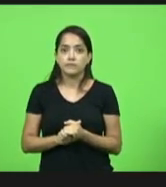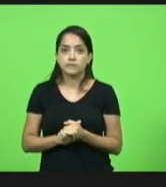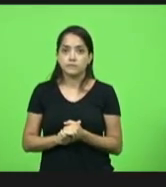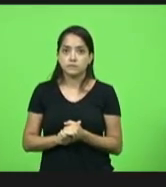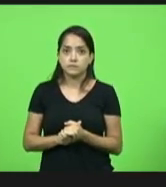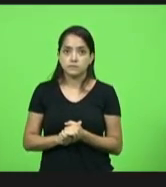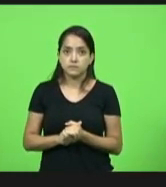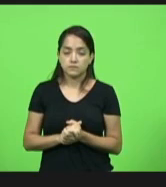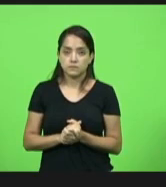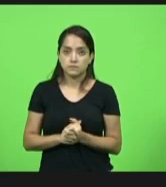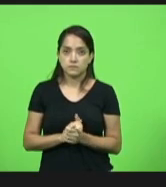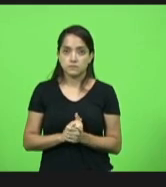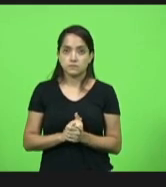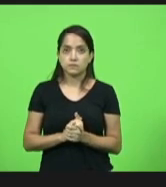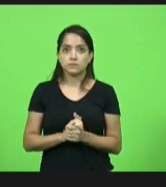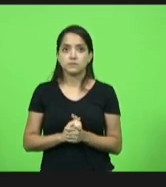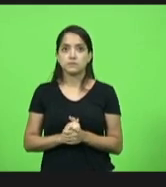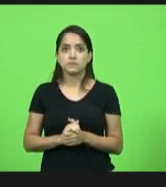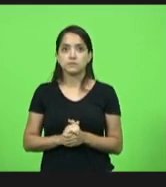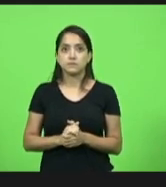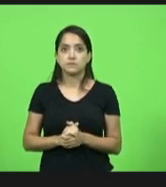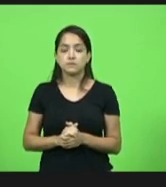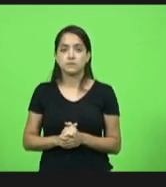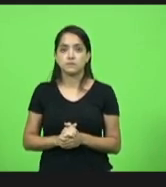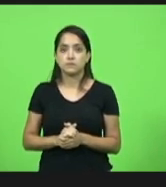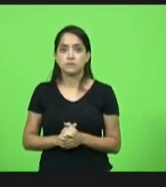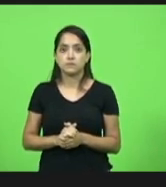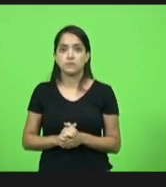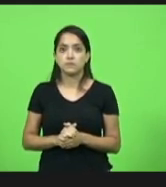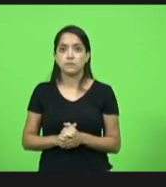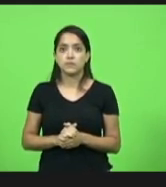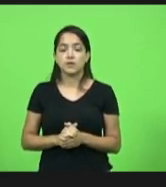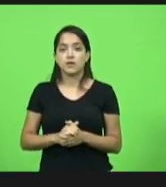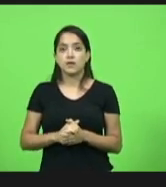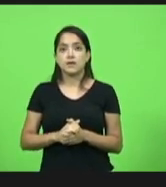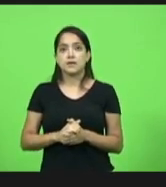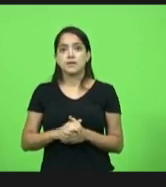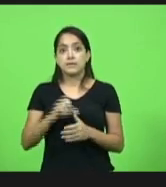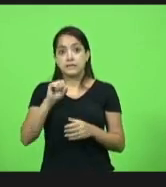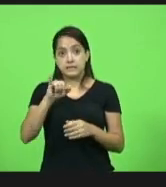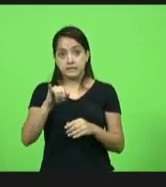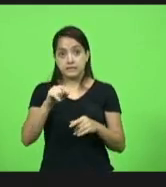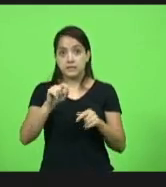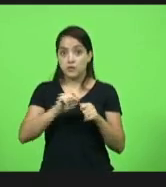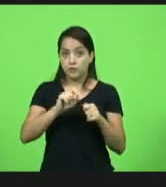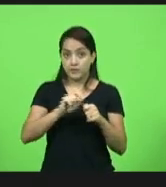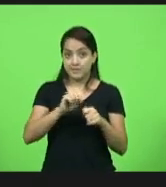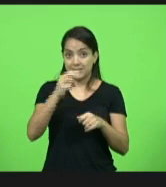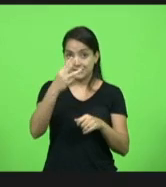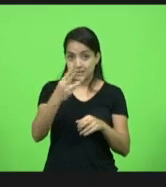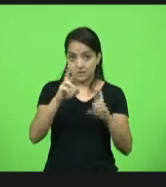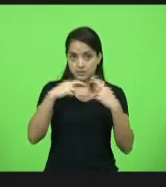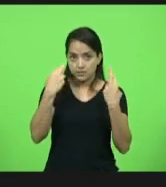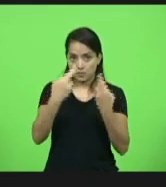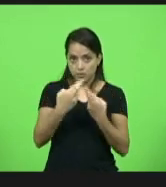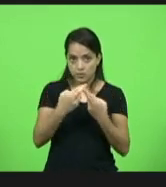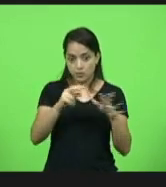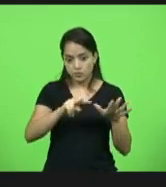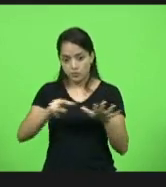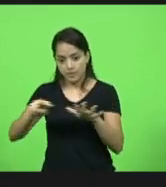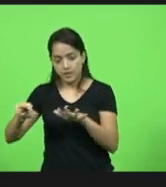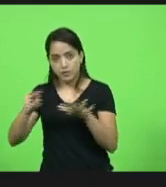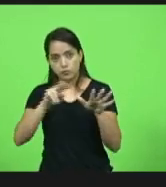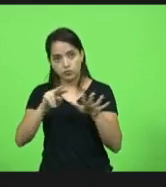Questão de ordem, presidente. Deputado... Não procede essa informação. Se eu fizer 3 reuniões da Comissão de Educação em 2 semanas, se